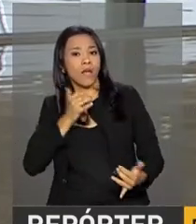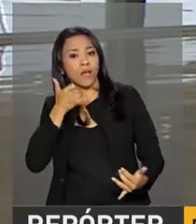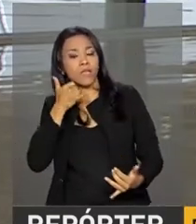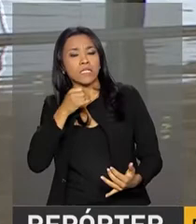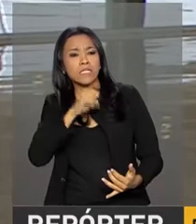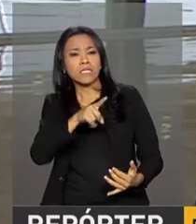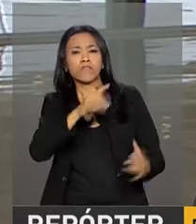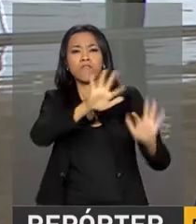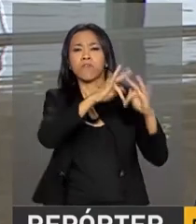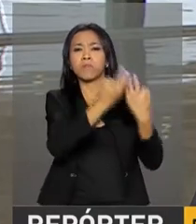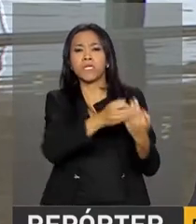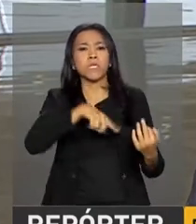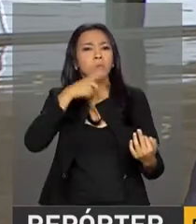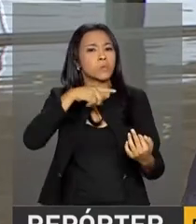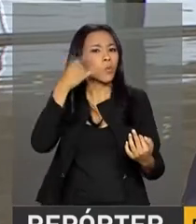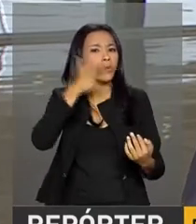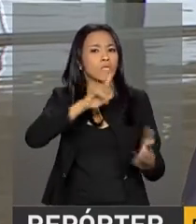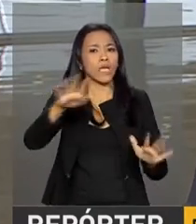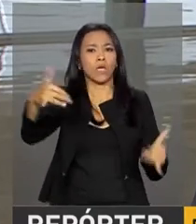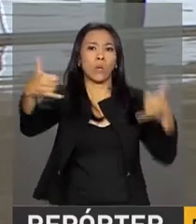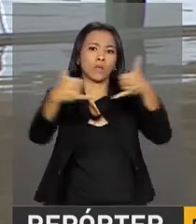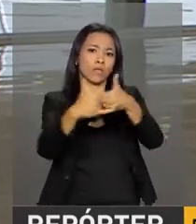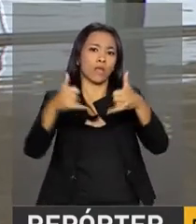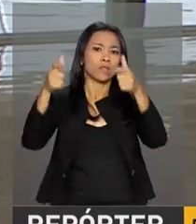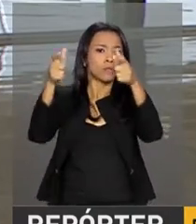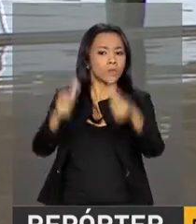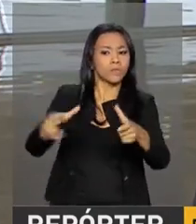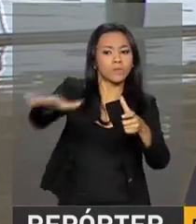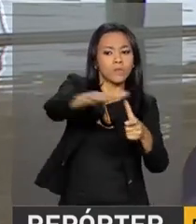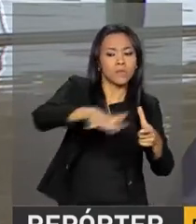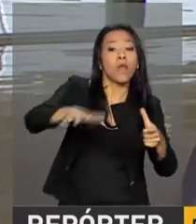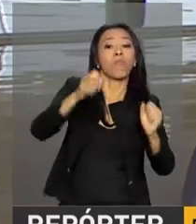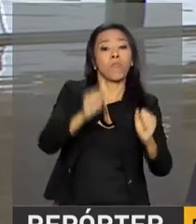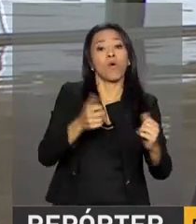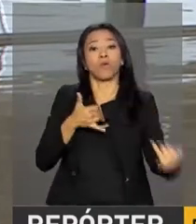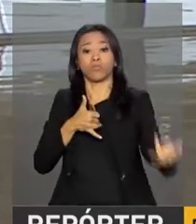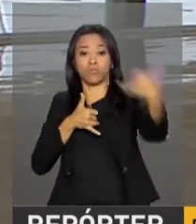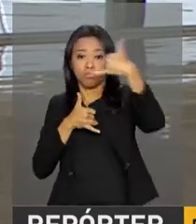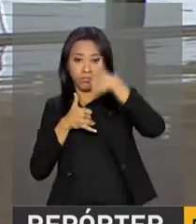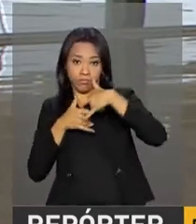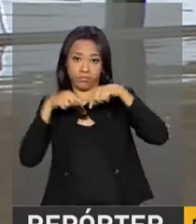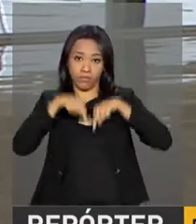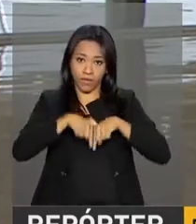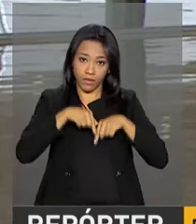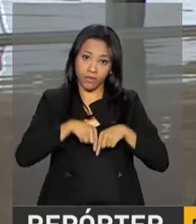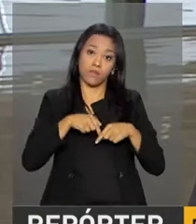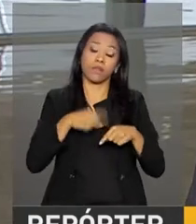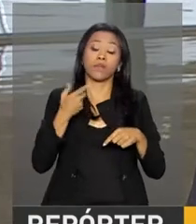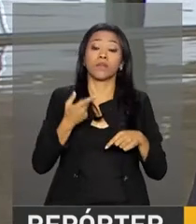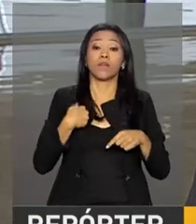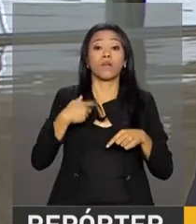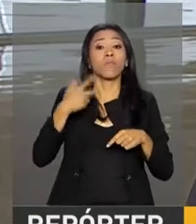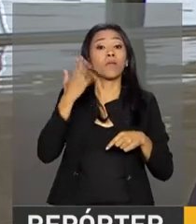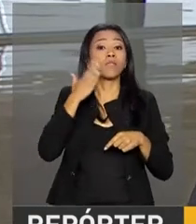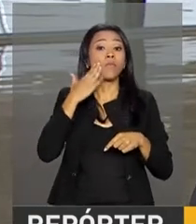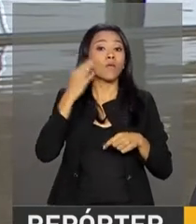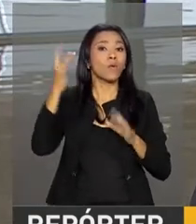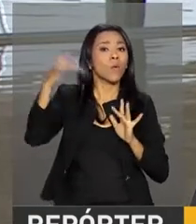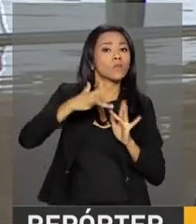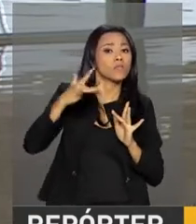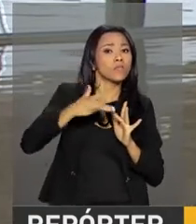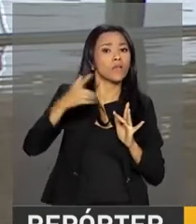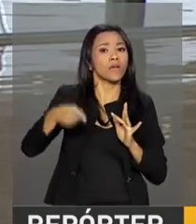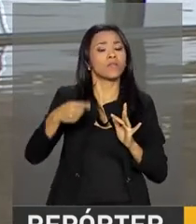de contato com brasileiros que se encontram nessas regiões podem acionar o Núcleo de Assistência a Brasileiros no Exterior através